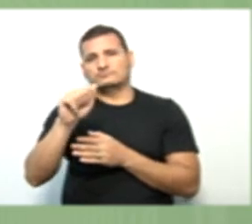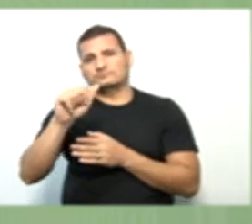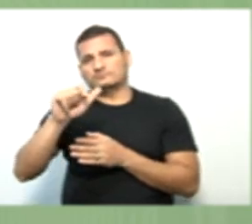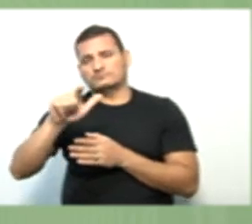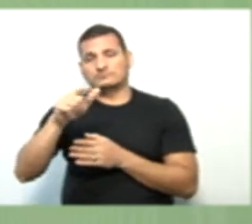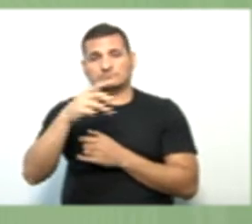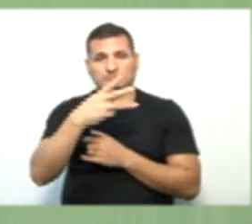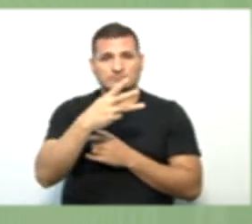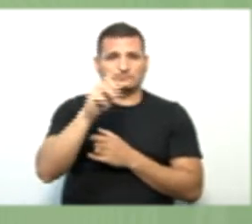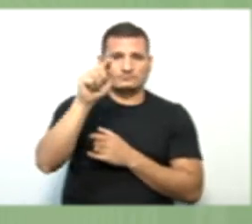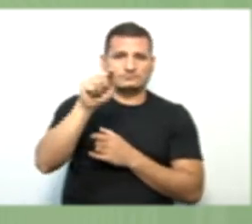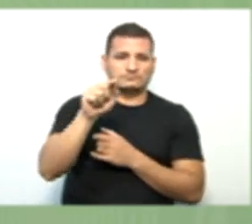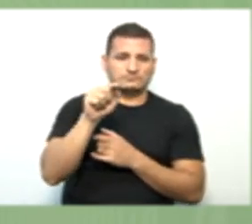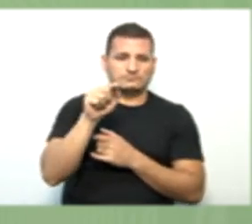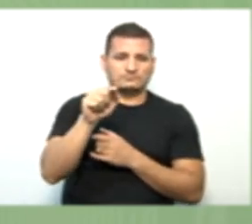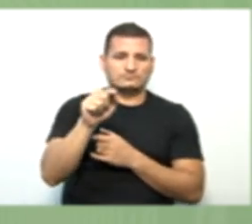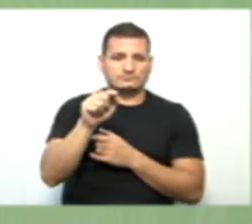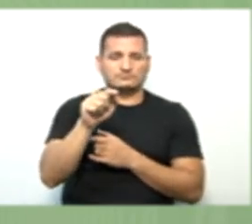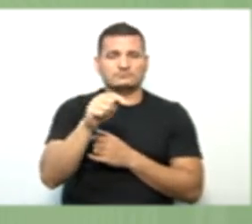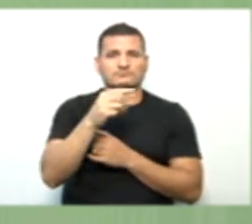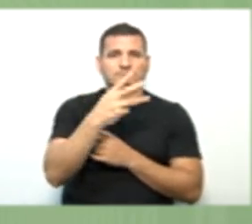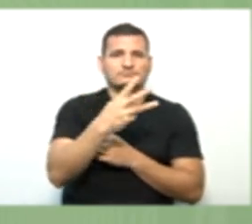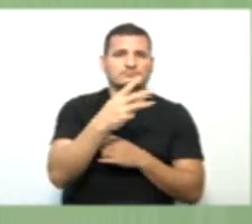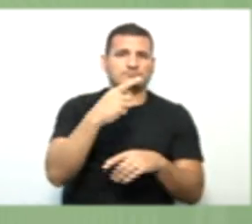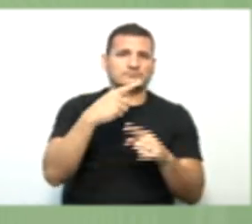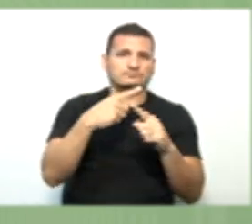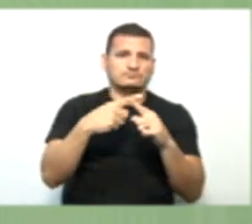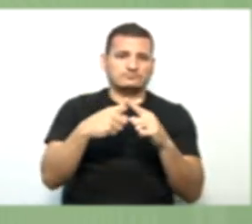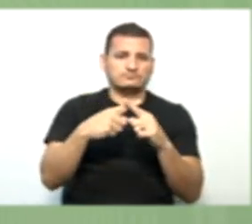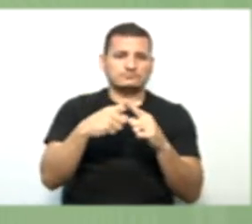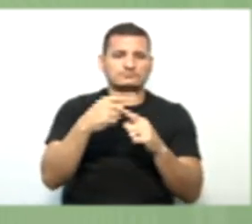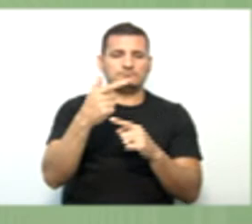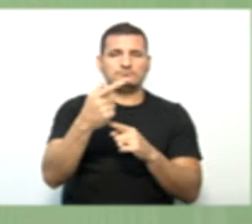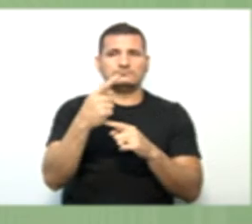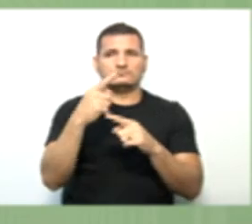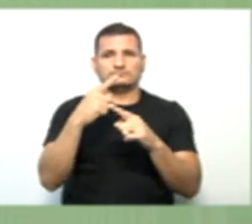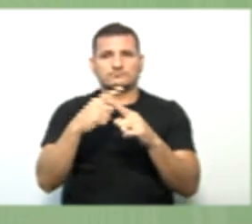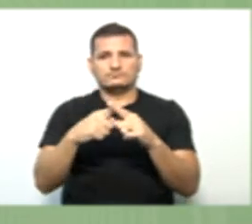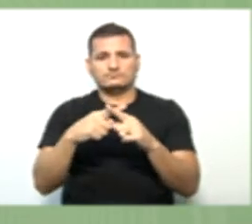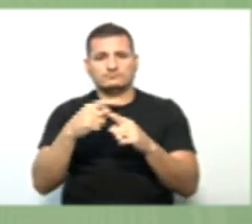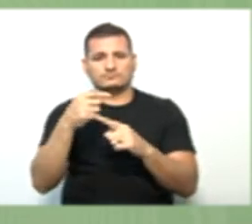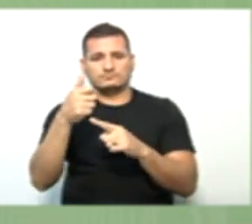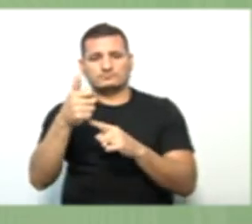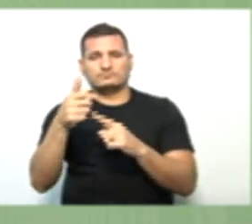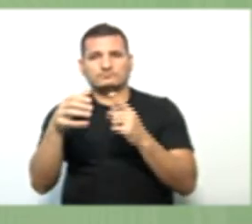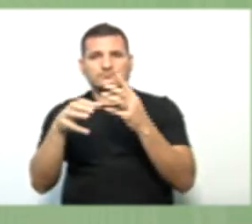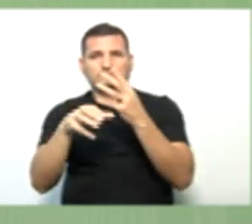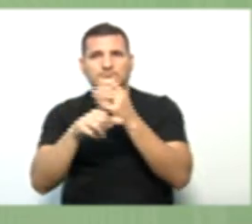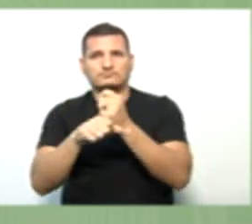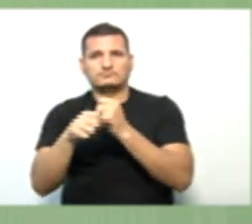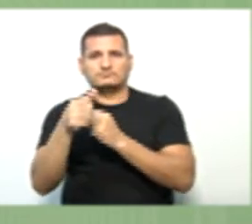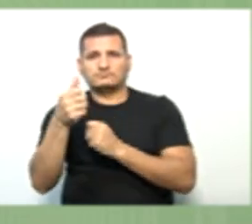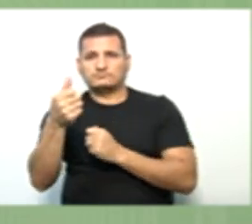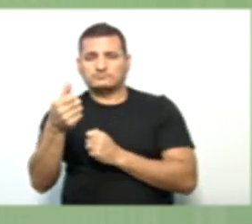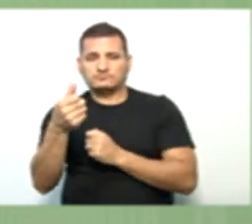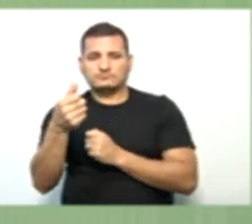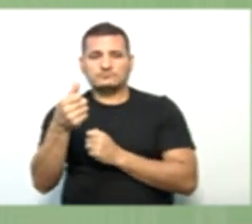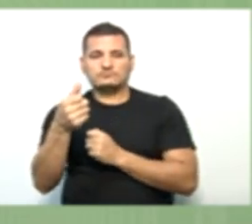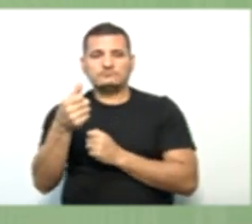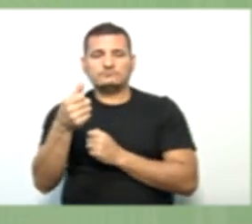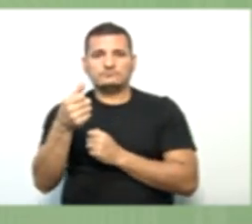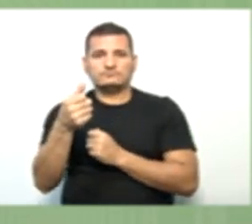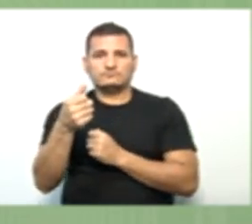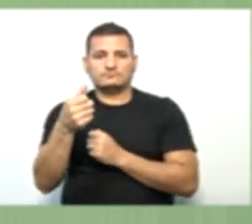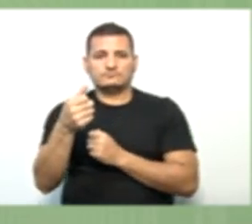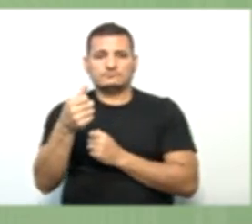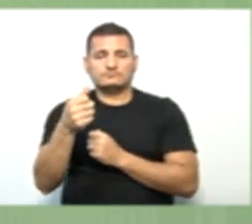de 3 é 3 vezes 2 vezes 1, que vai dar 6. Então, essa função fatorial, ela